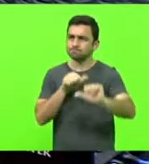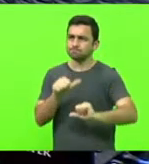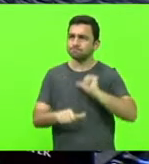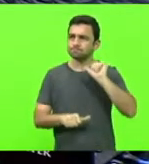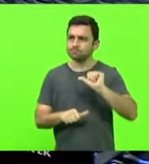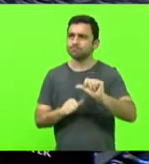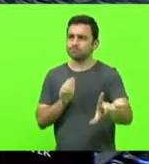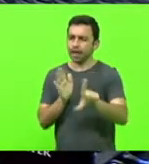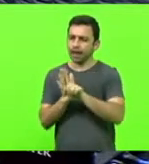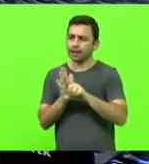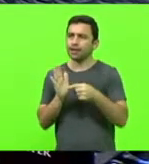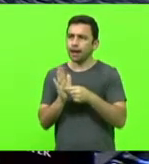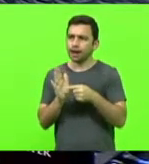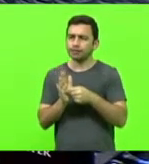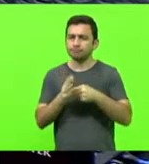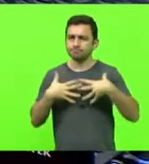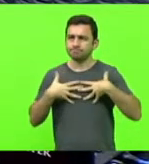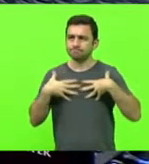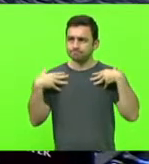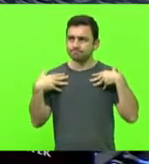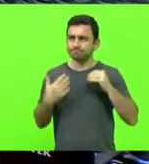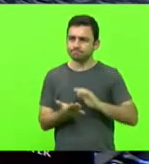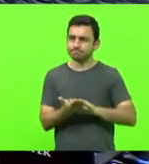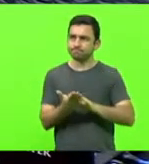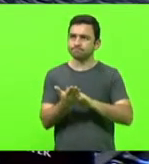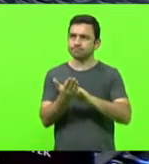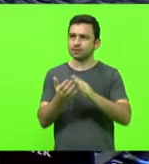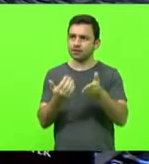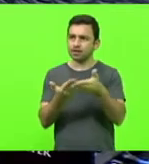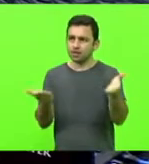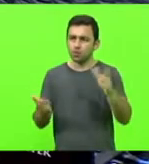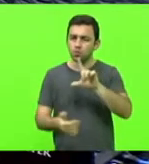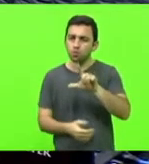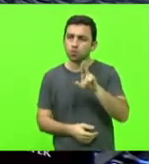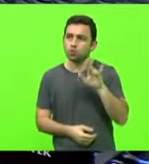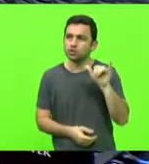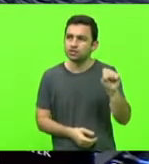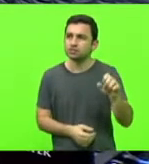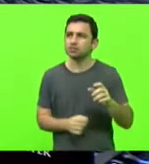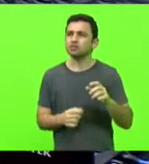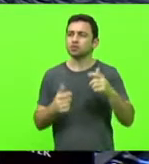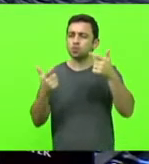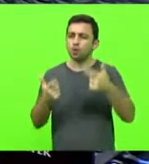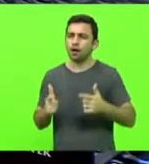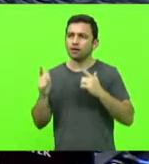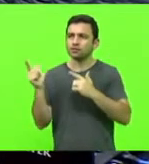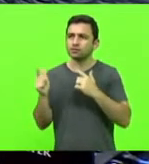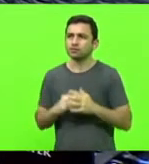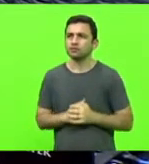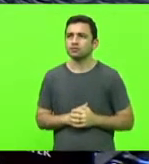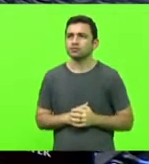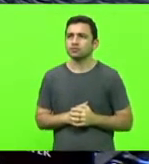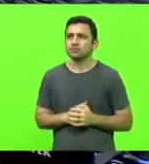lei homenageie os produtores, o seu Luiz, lá de Caçador, o seu